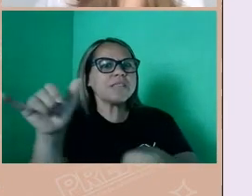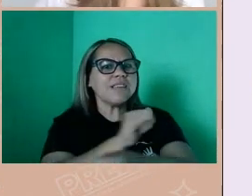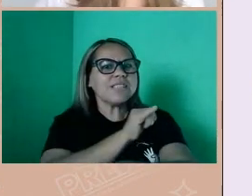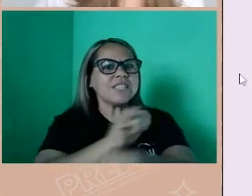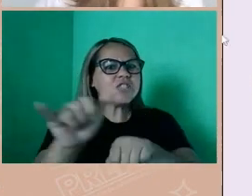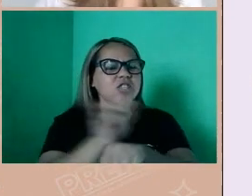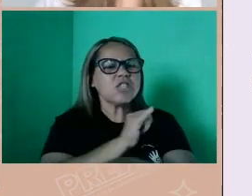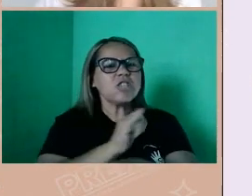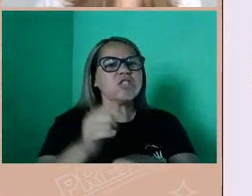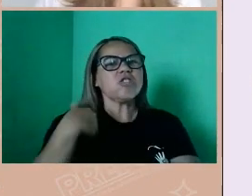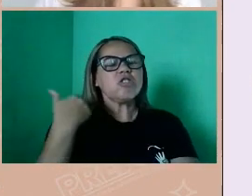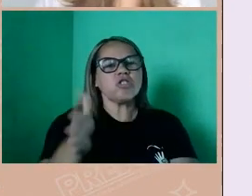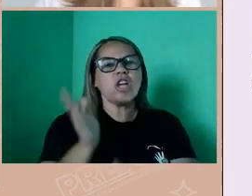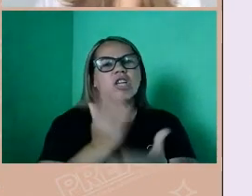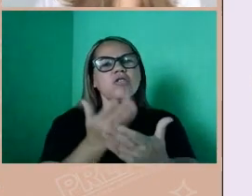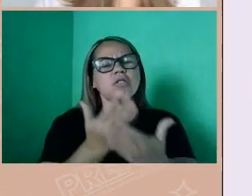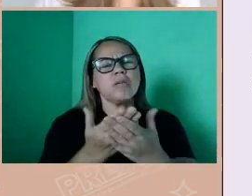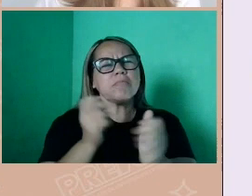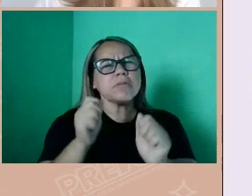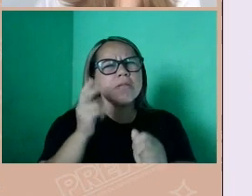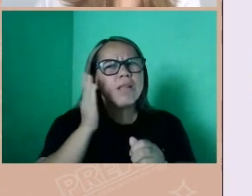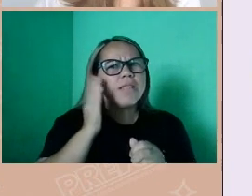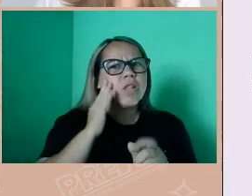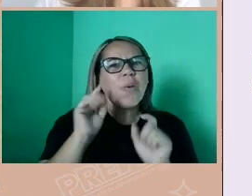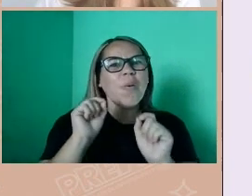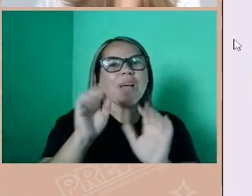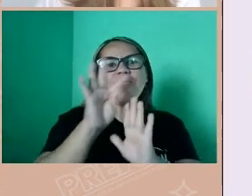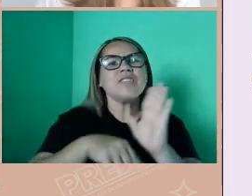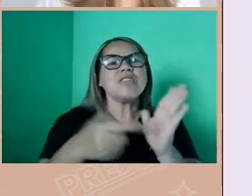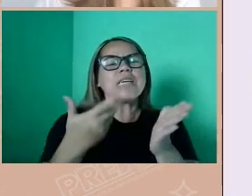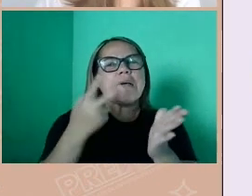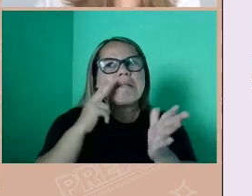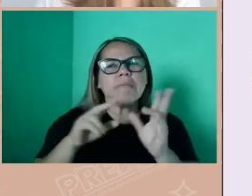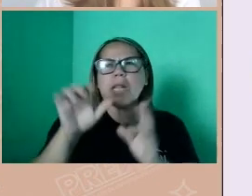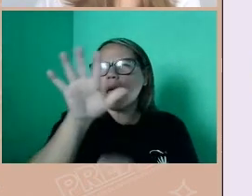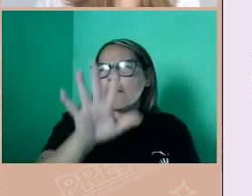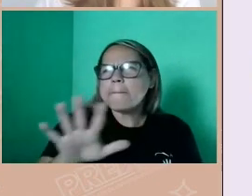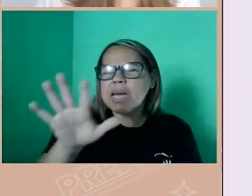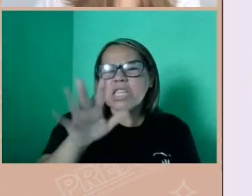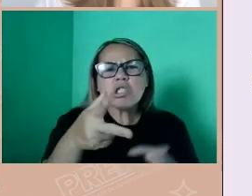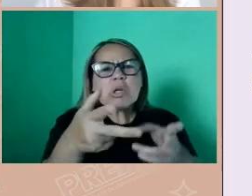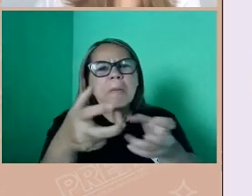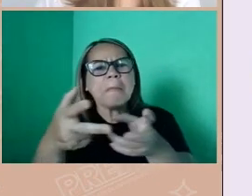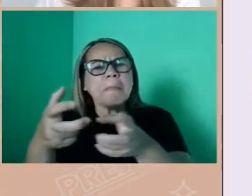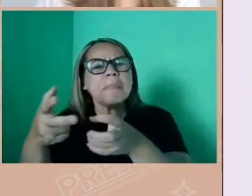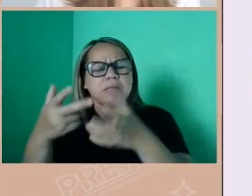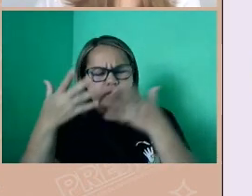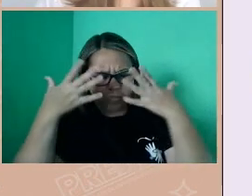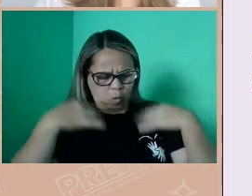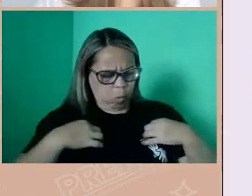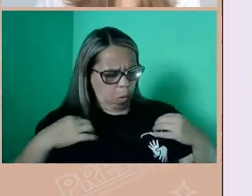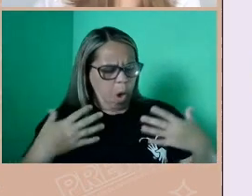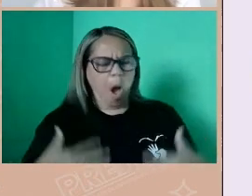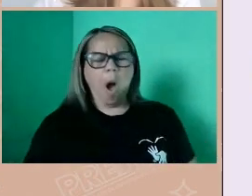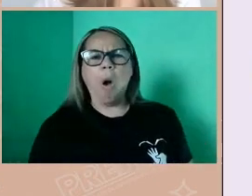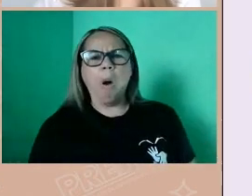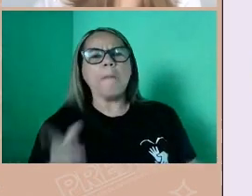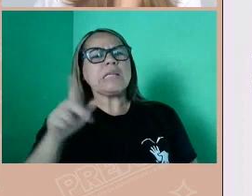viu a gente pode fazer uma previsão do que o texto vai trazer então pela imagem a gente já percebe aqui uma vestimenta são mulheres